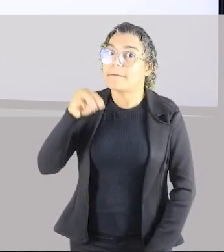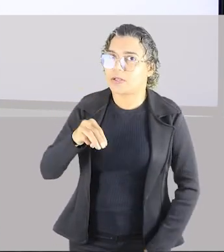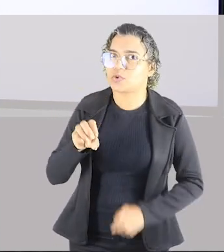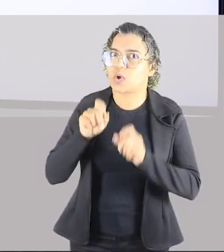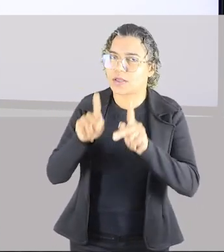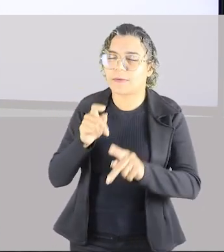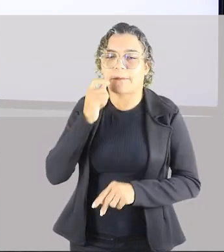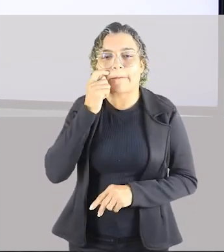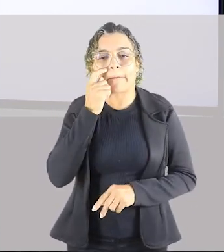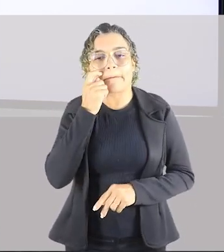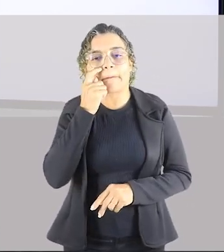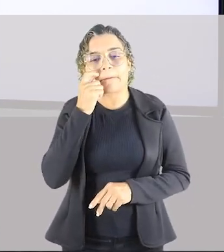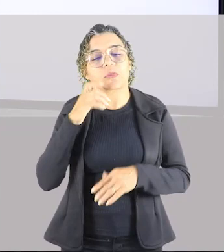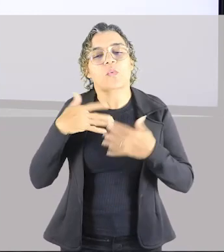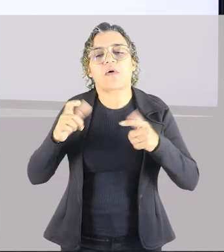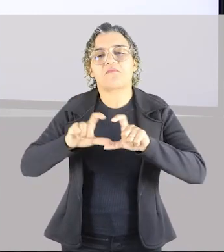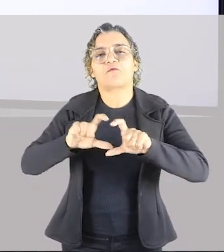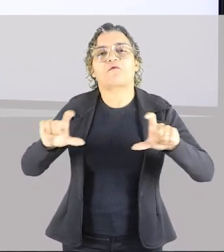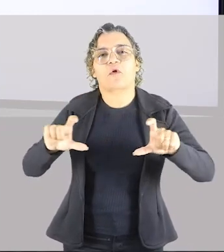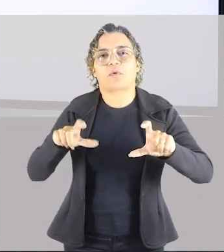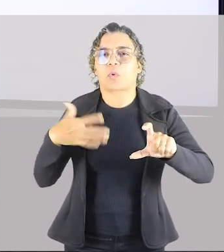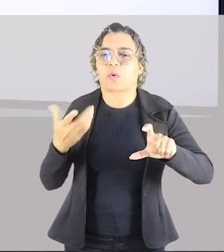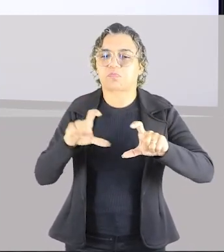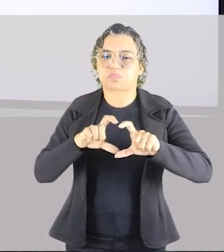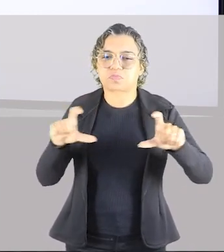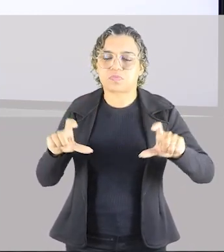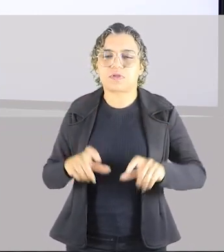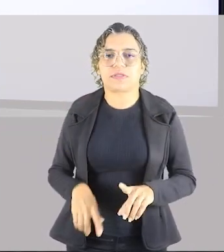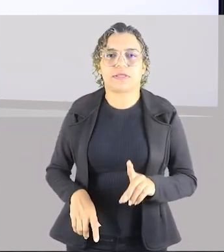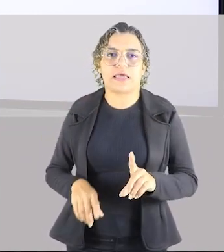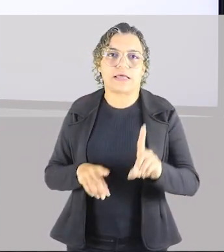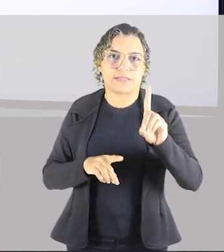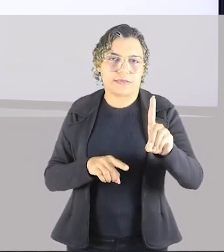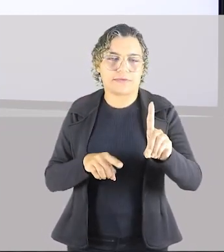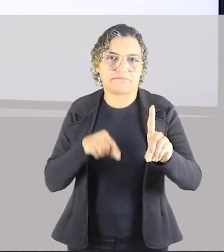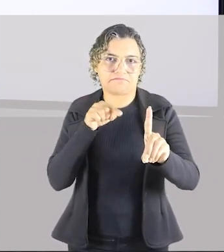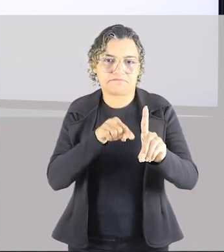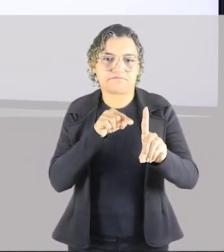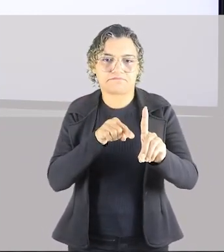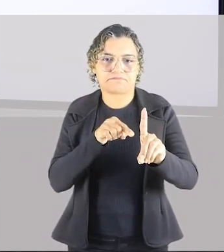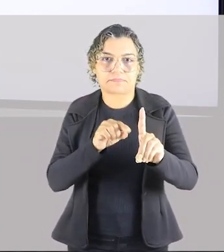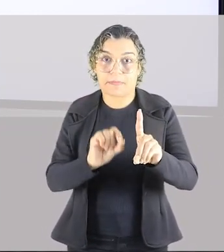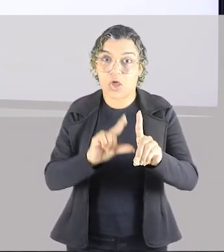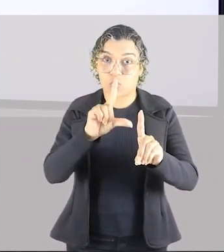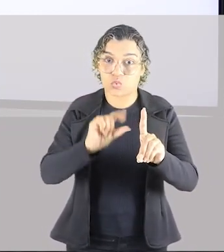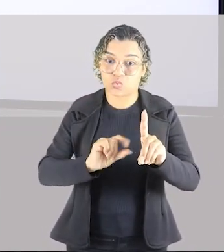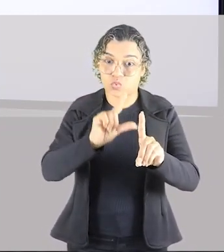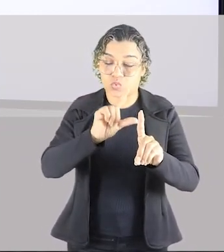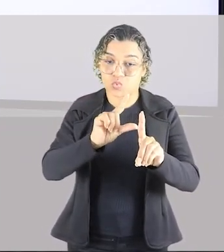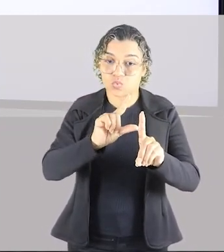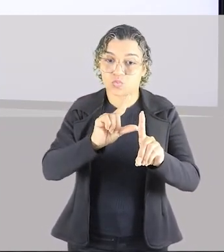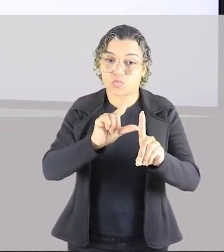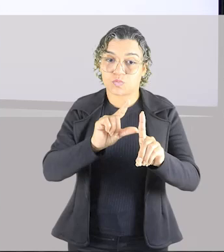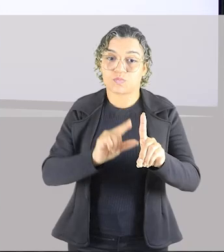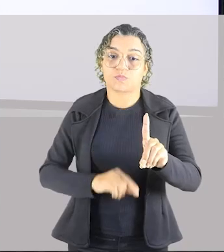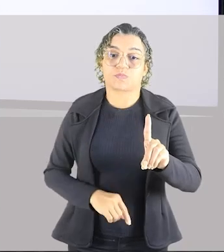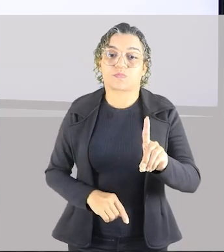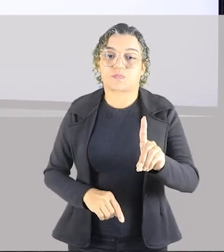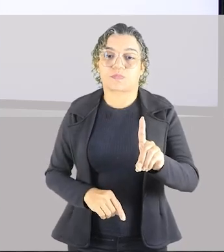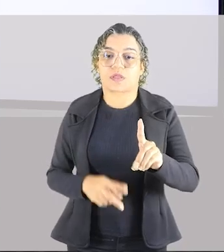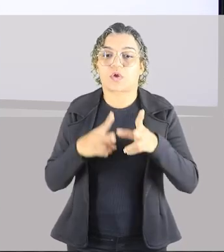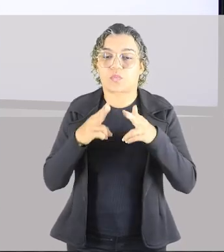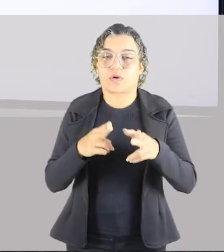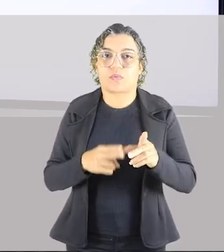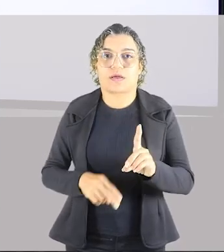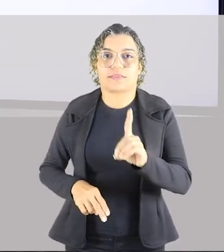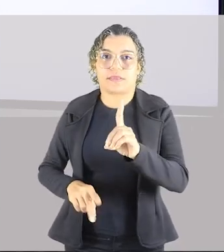Então, qual é a fórmula, Marcos? É simples. É a distância real, que é o D maiúsculo, em quilômetro, é